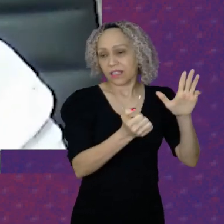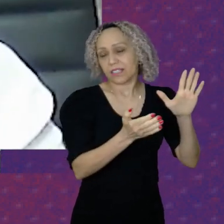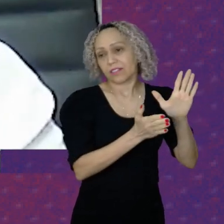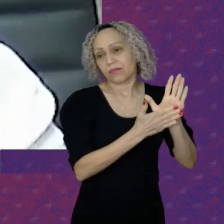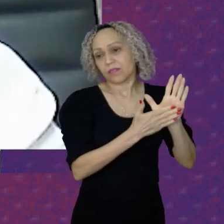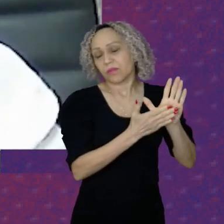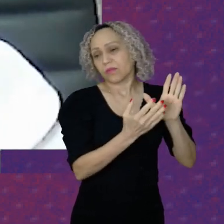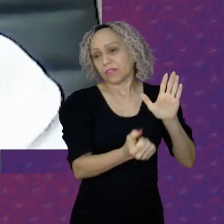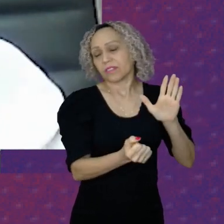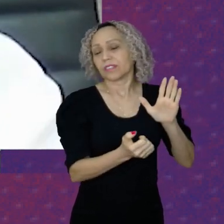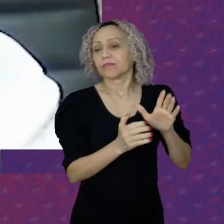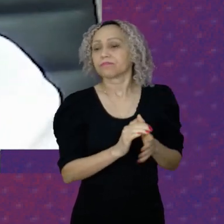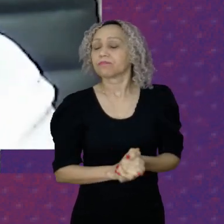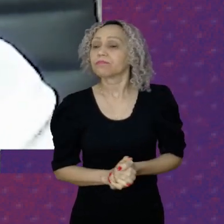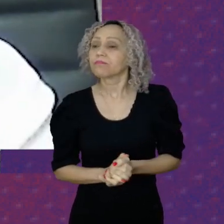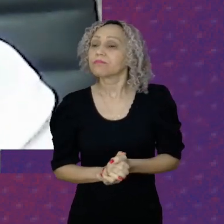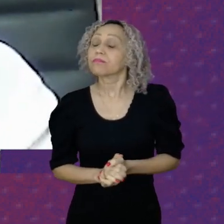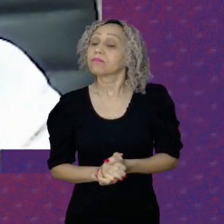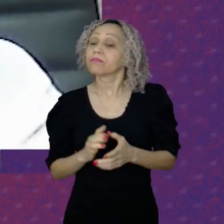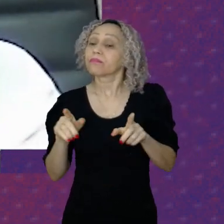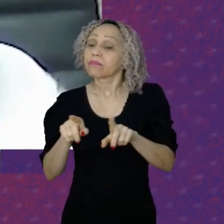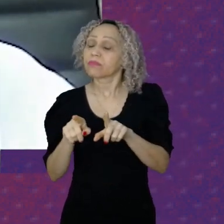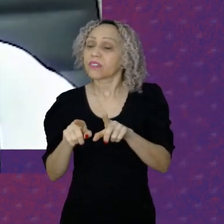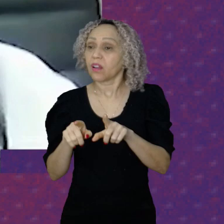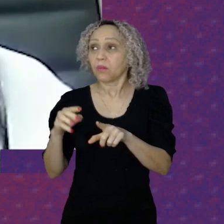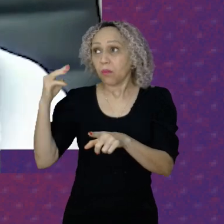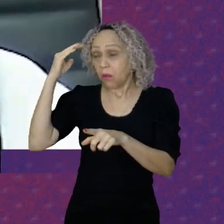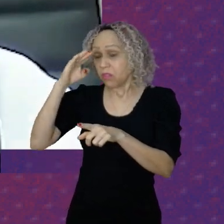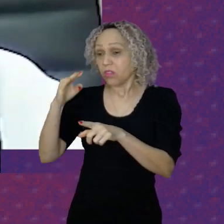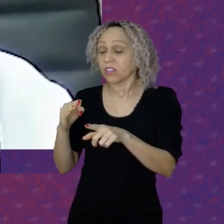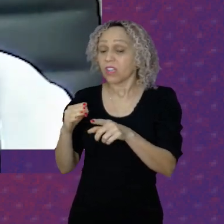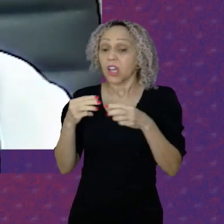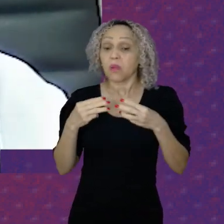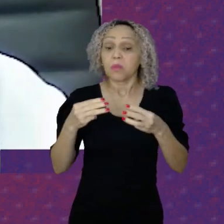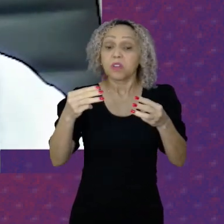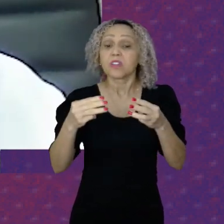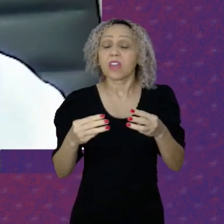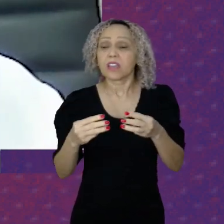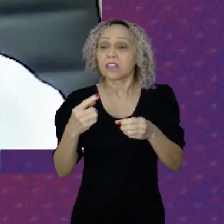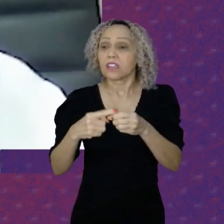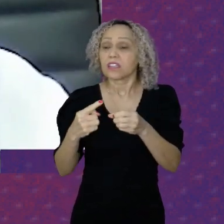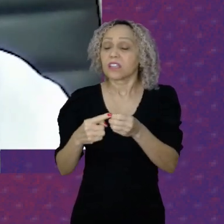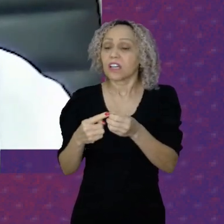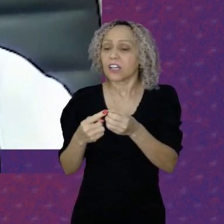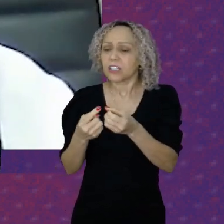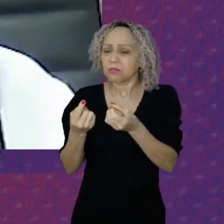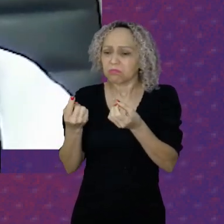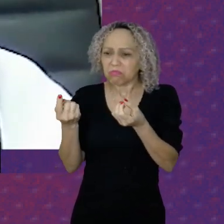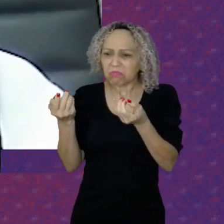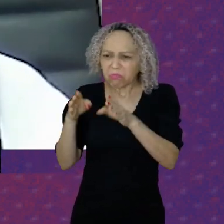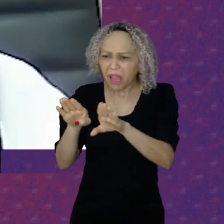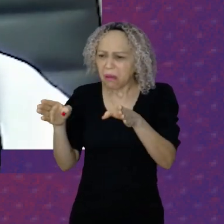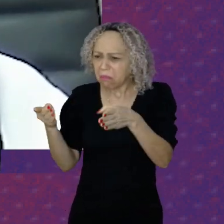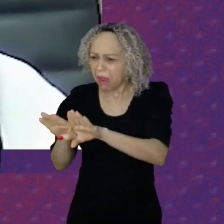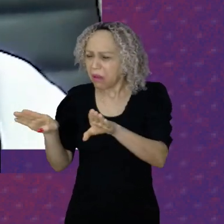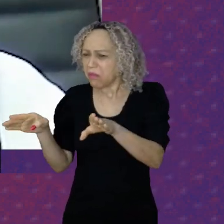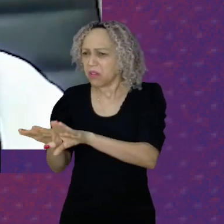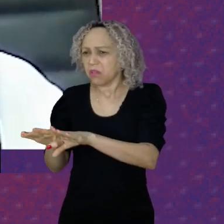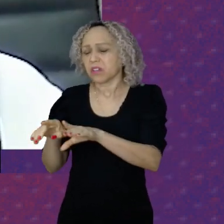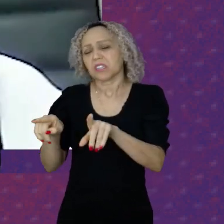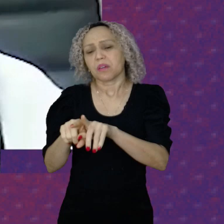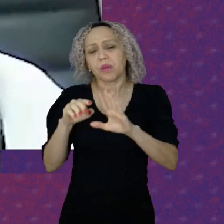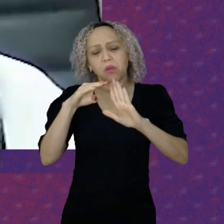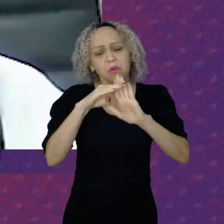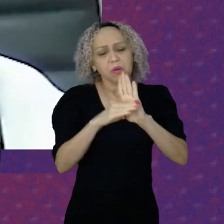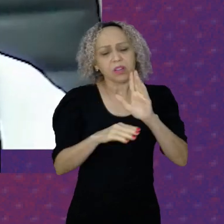o governo Bolsonaro. E não só fechou o ministério, como fechou praticamente os programas sociais. Tá? Em relação à Minha Casa Minha Vida, ele